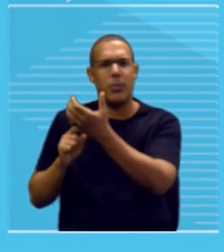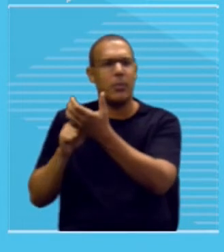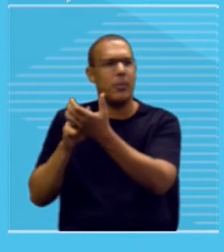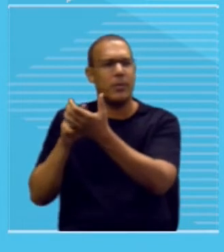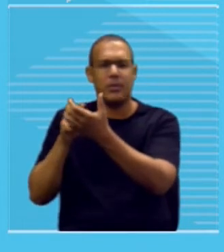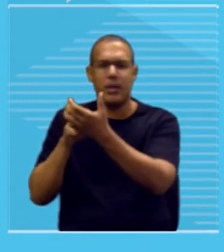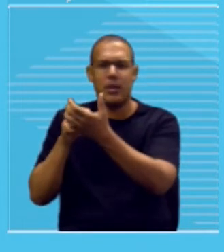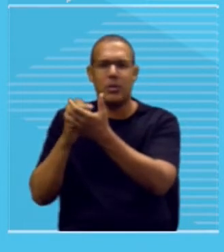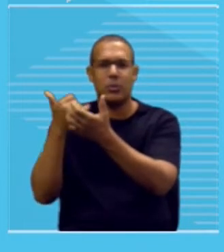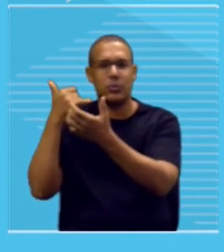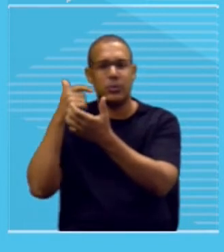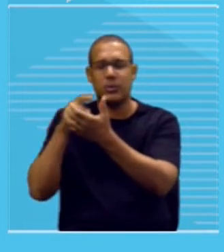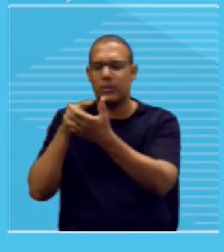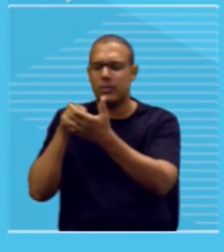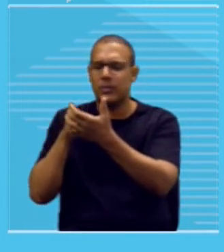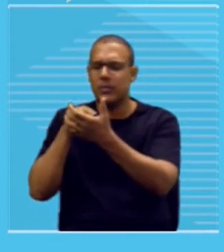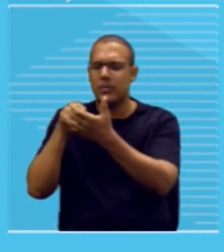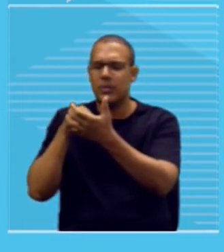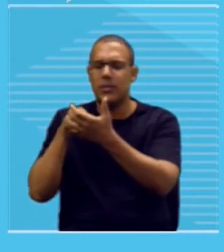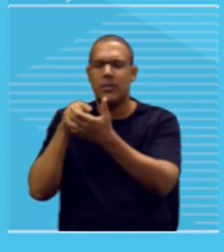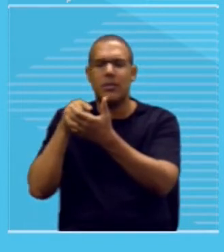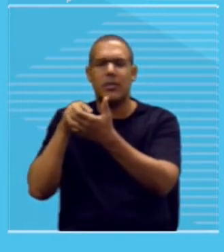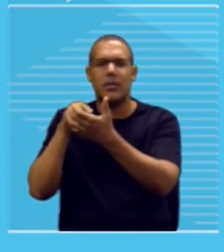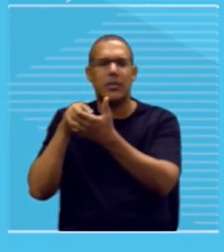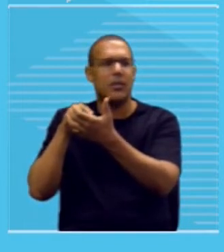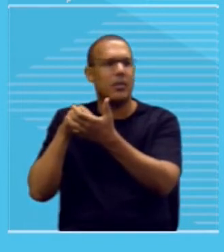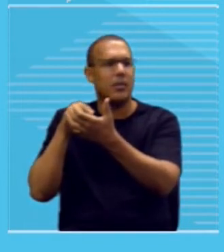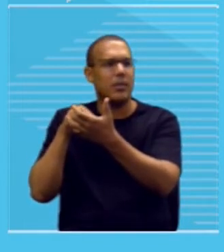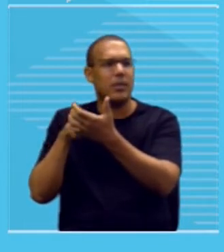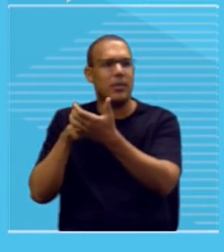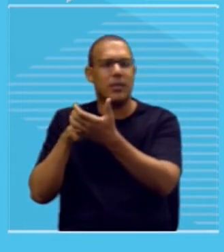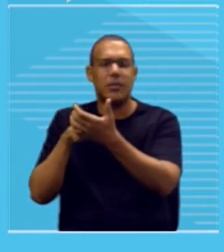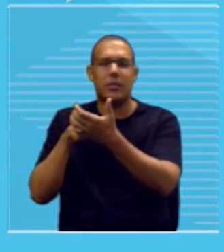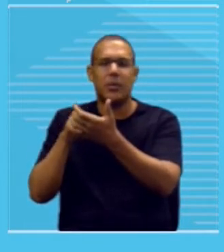um celular na mão eles estão apertando no botão